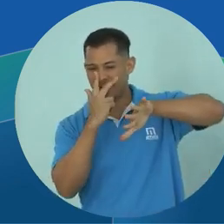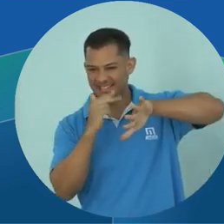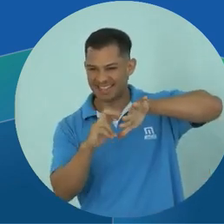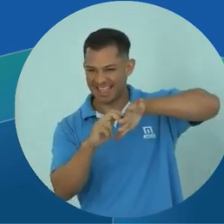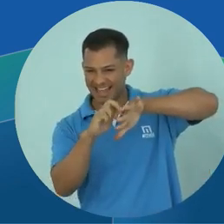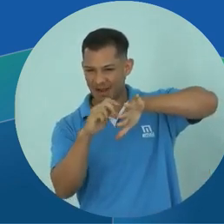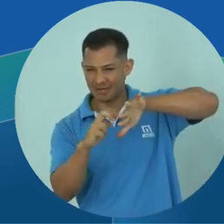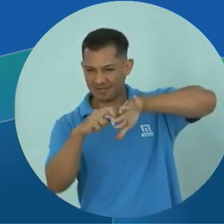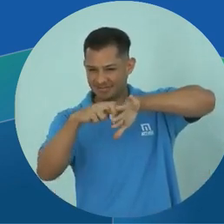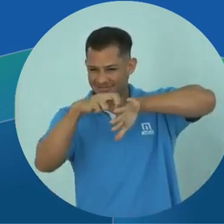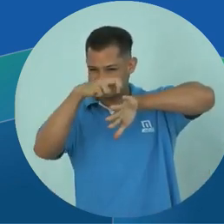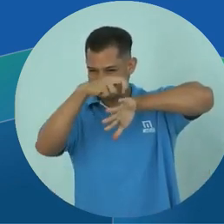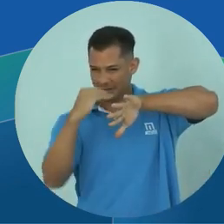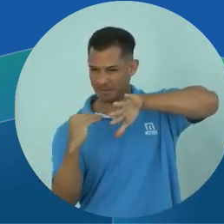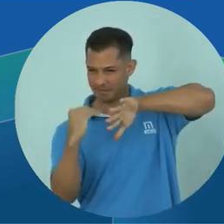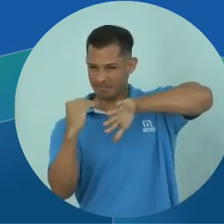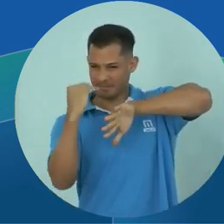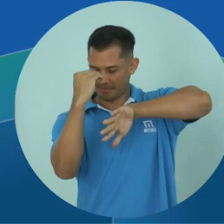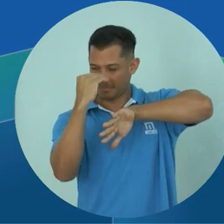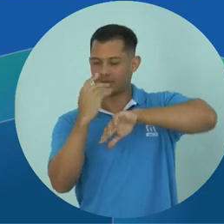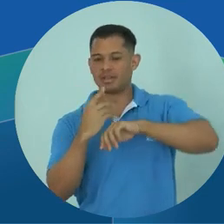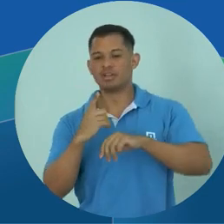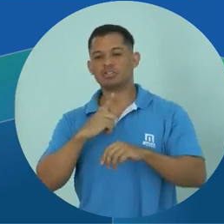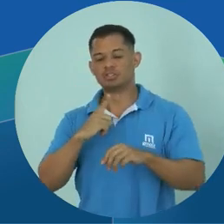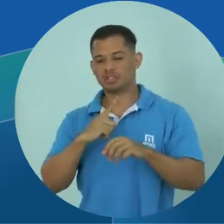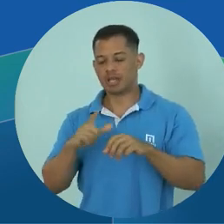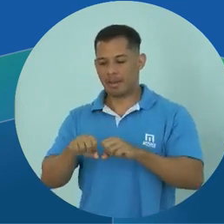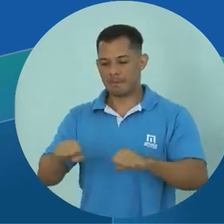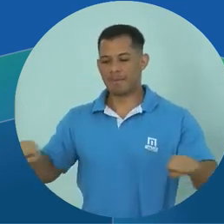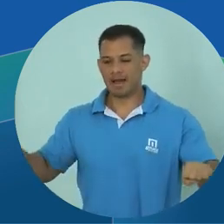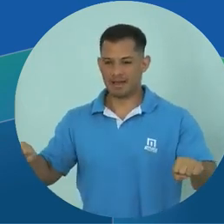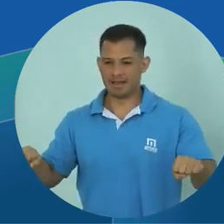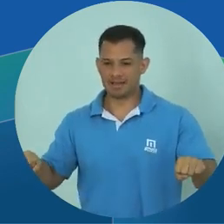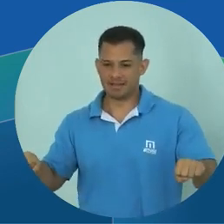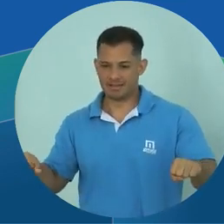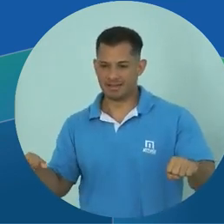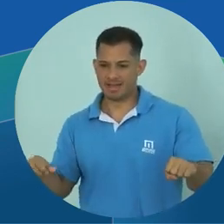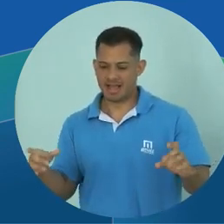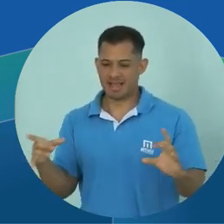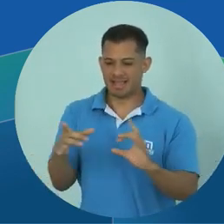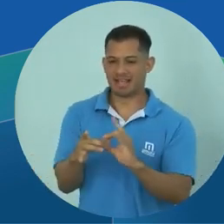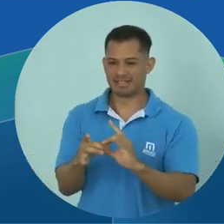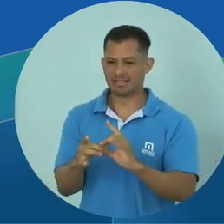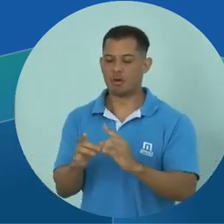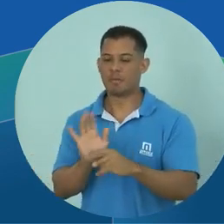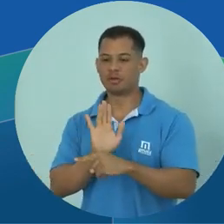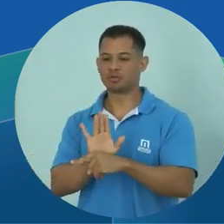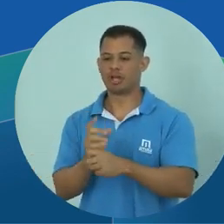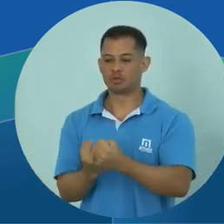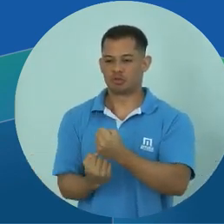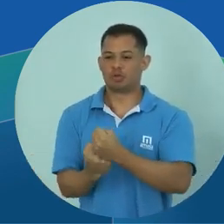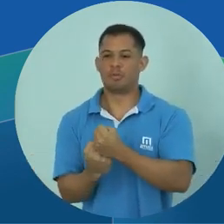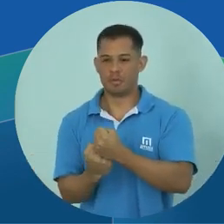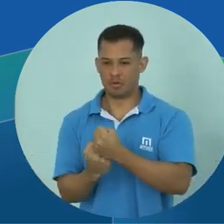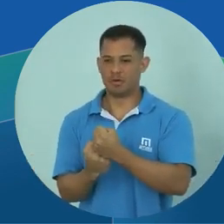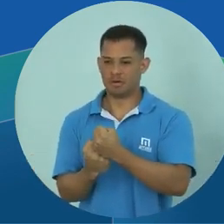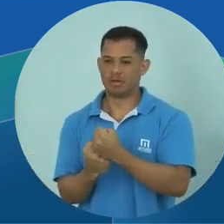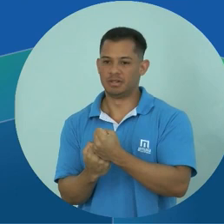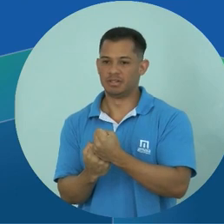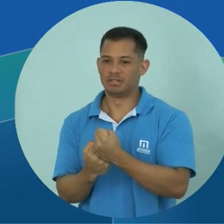barras, como o Marcelo disse, para a gente garantir essa aderência, suporte da estrutura